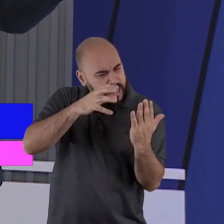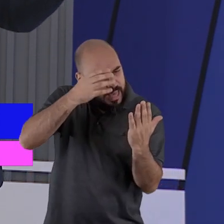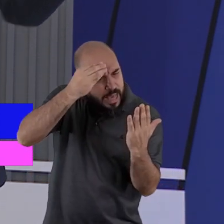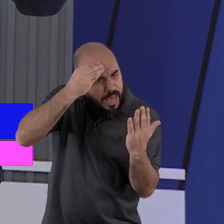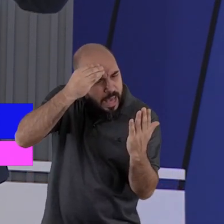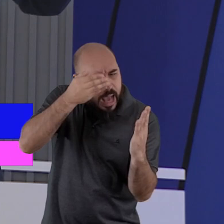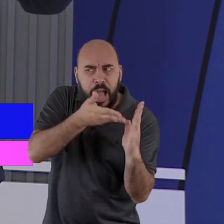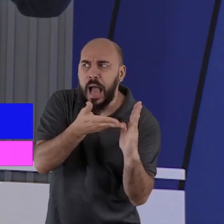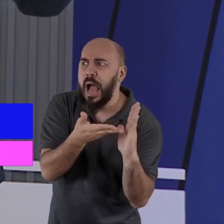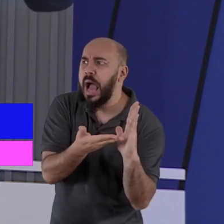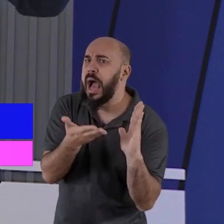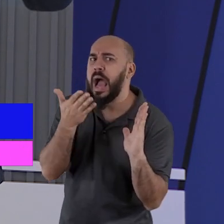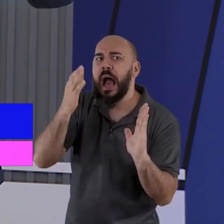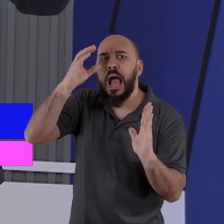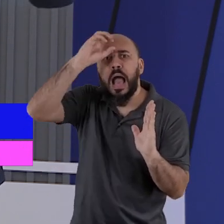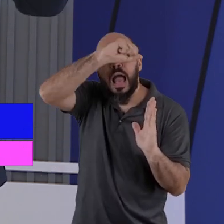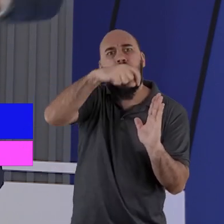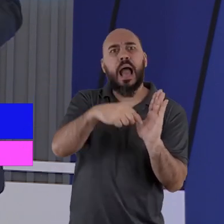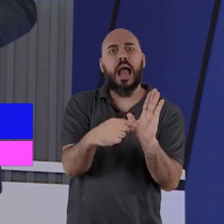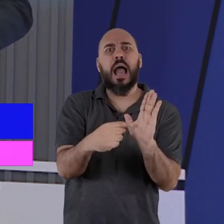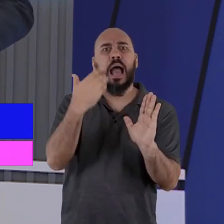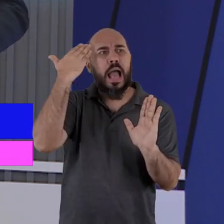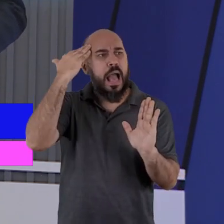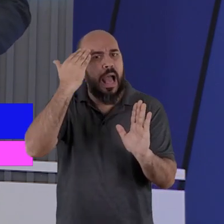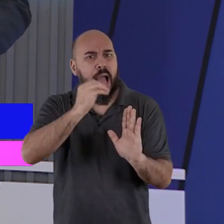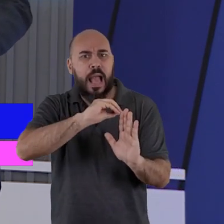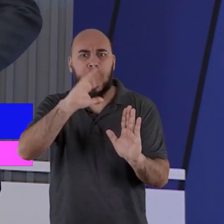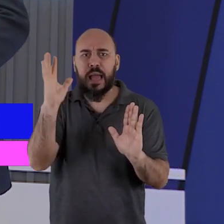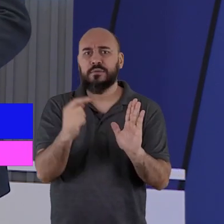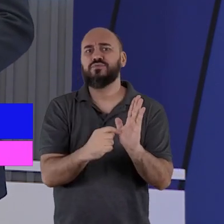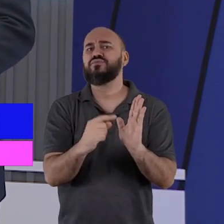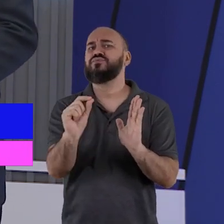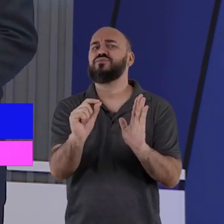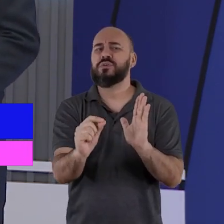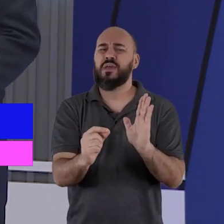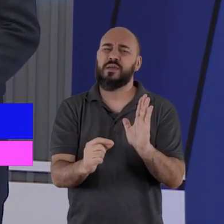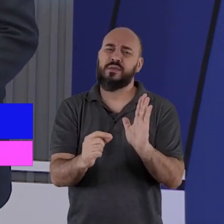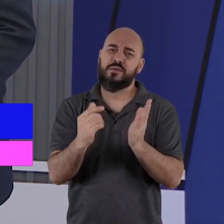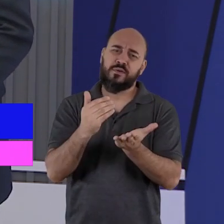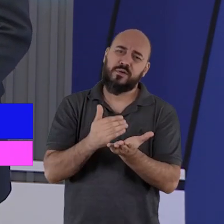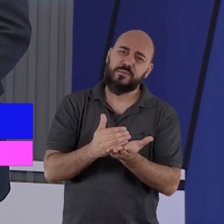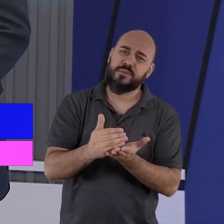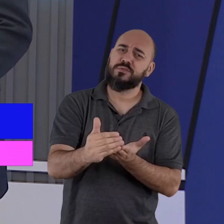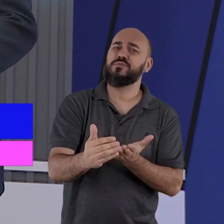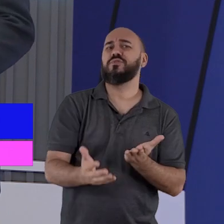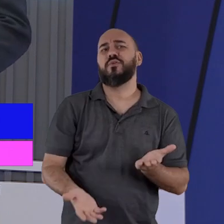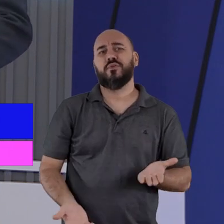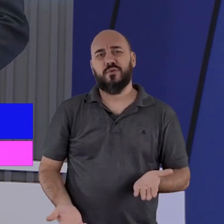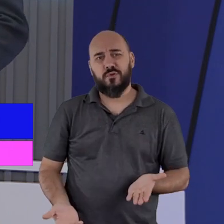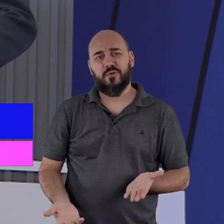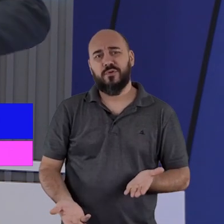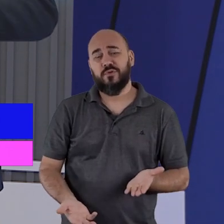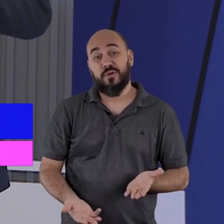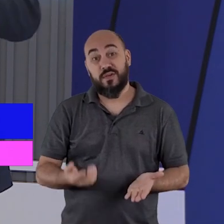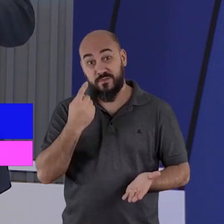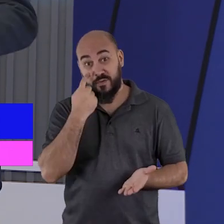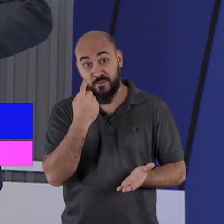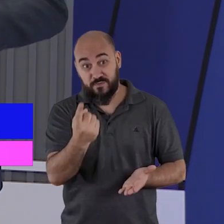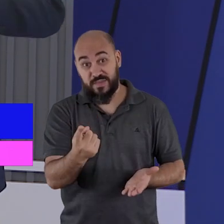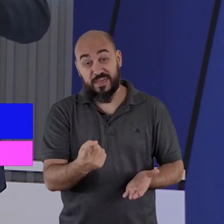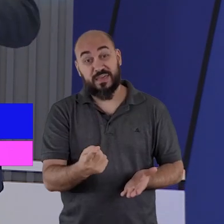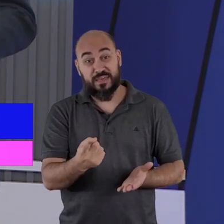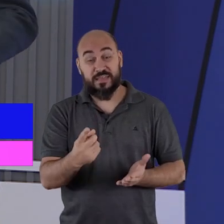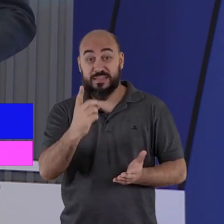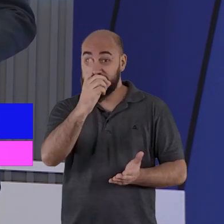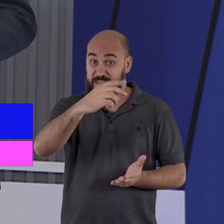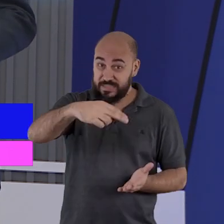do fim desses 1.260 anos, começaram a entender as profecias de Daniel e deram então